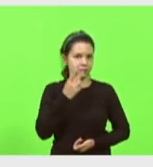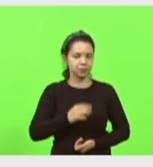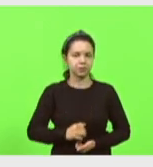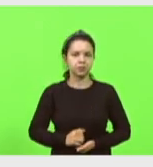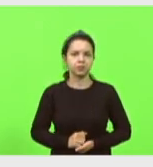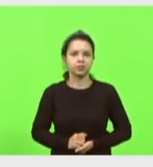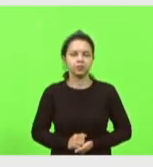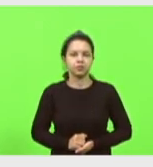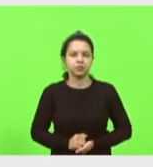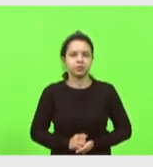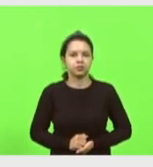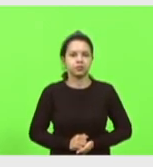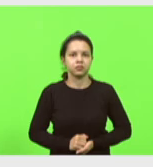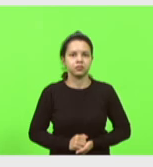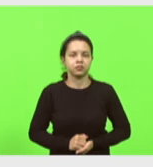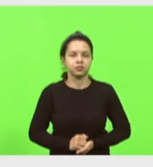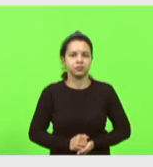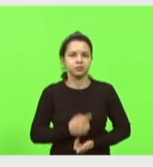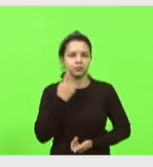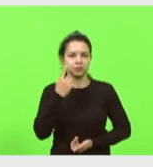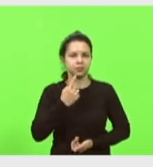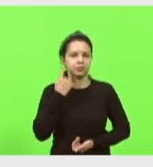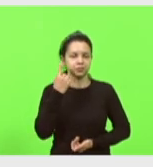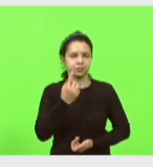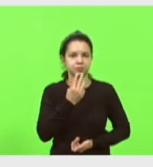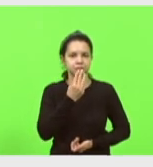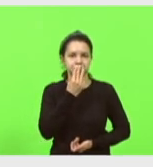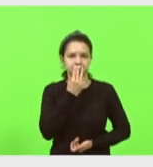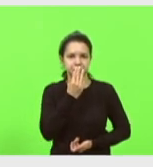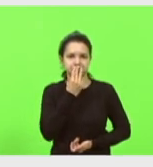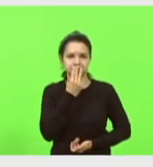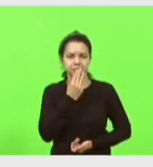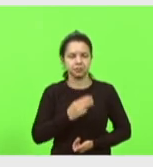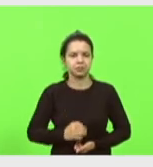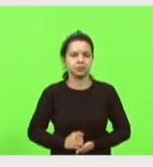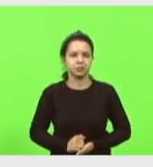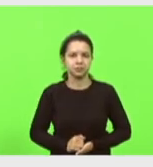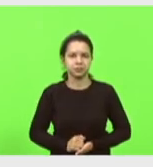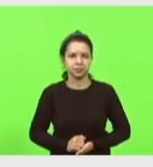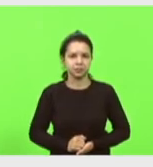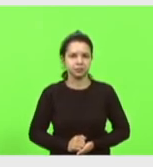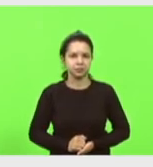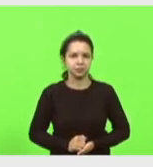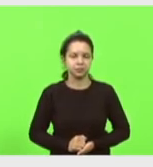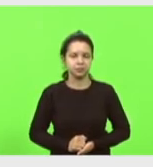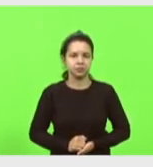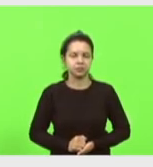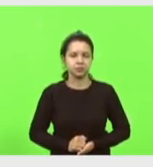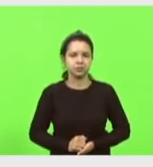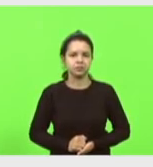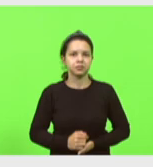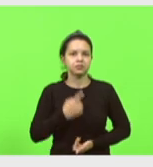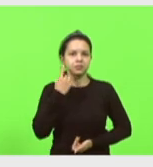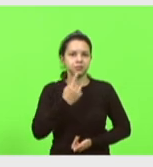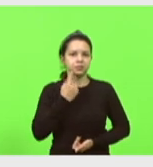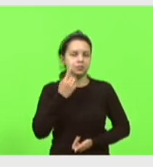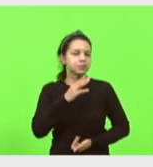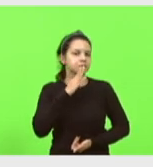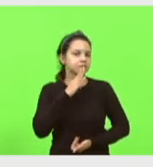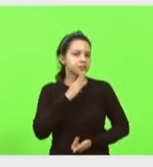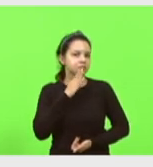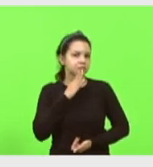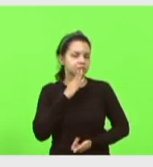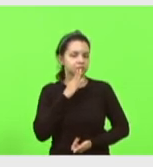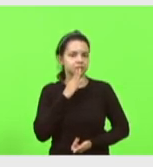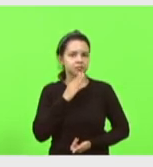Como vota deputado Moacir Sopelsa? Com o voto a deputado Nilson Berlanda.